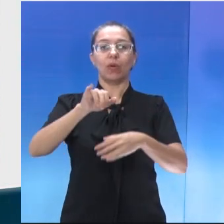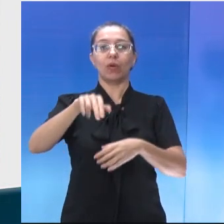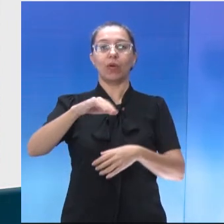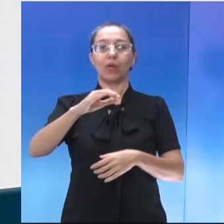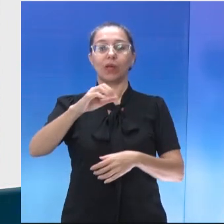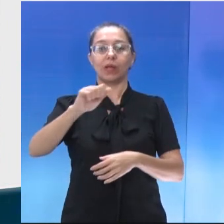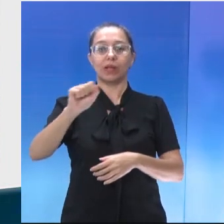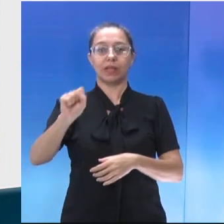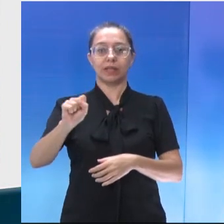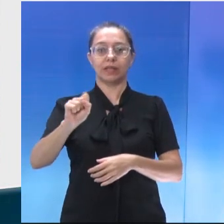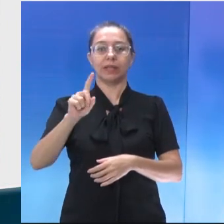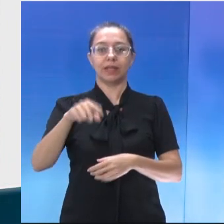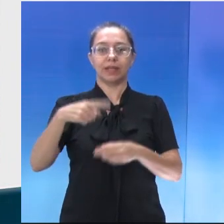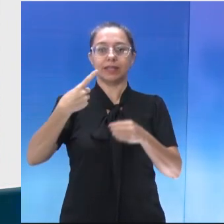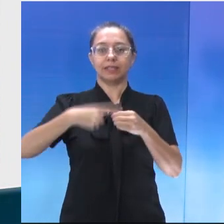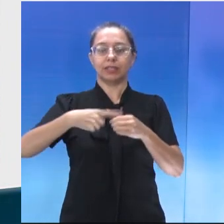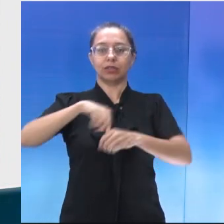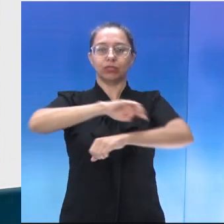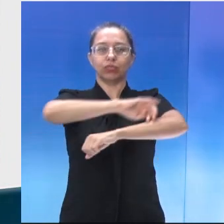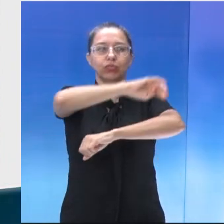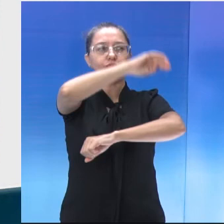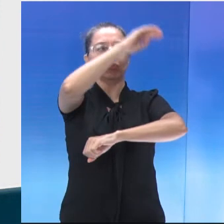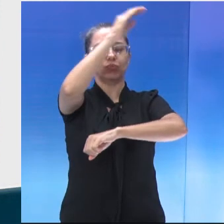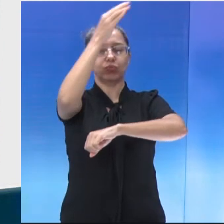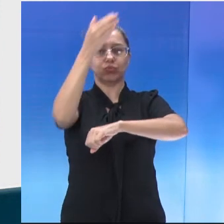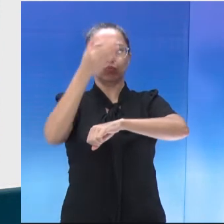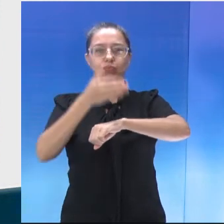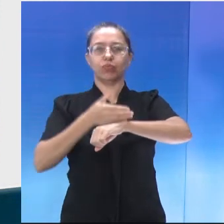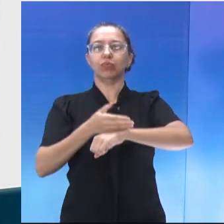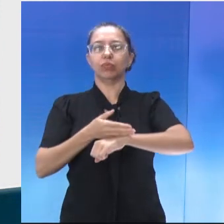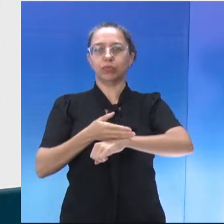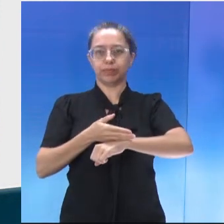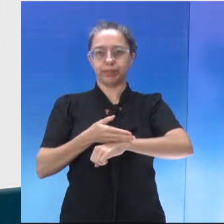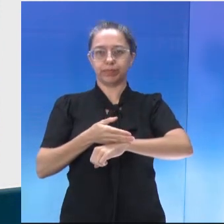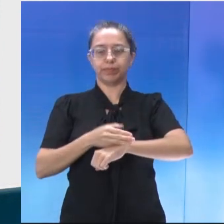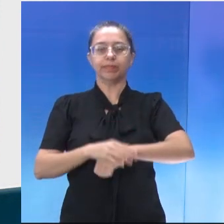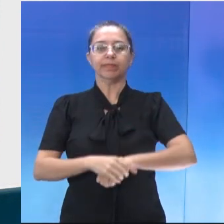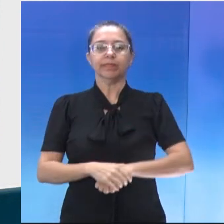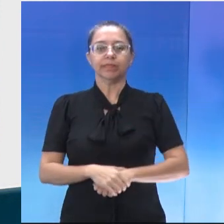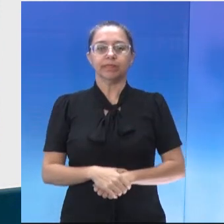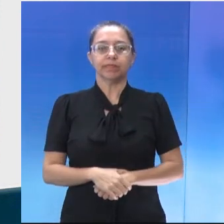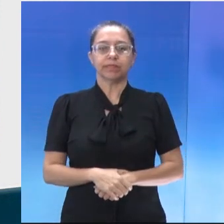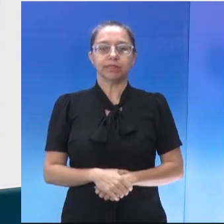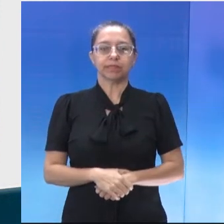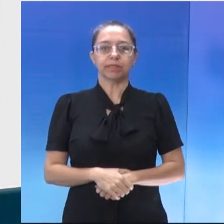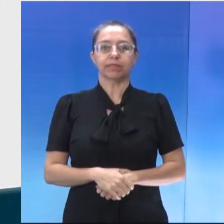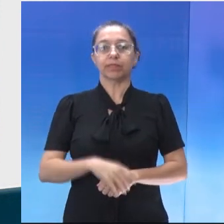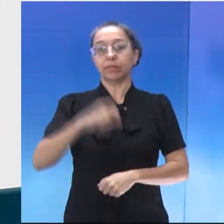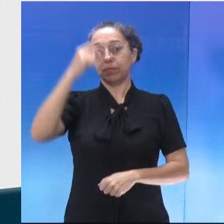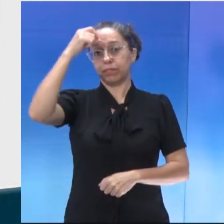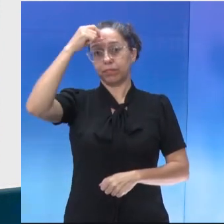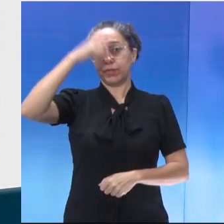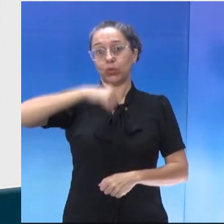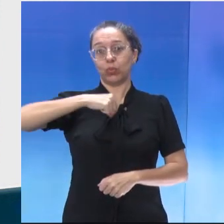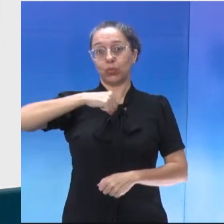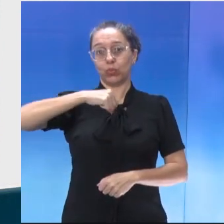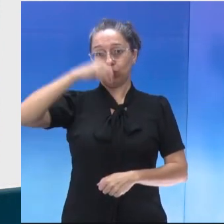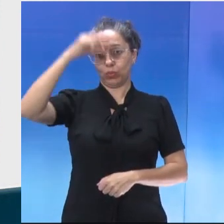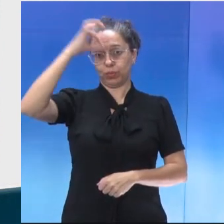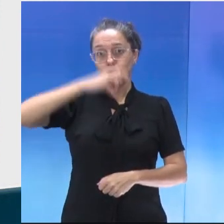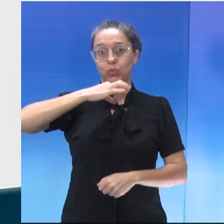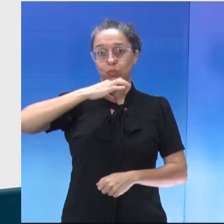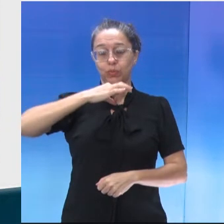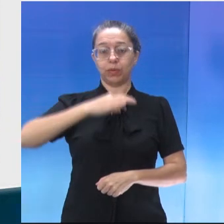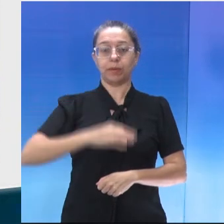da cidade de Cusco, né, da civilização Inca, né, na Cordilheira dos Andes, no Peru. Então, eles moravam lá